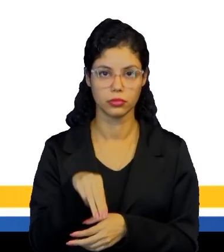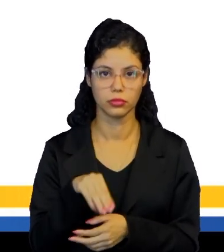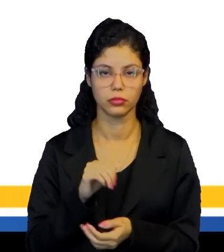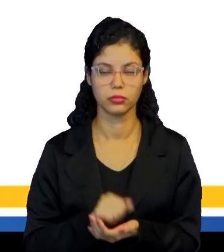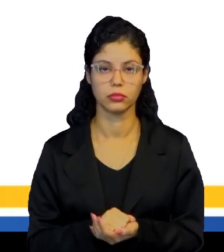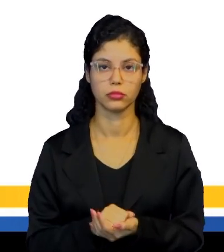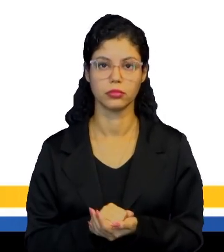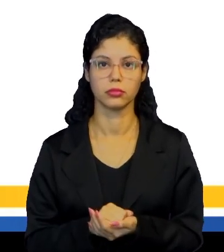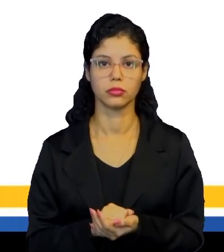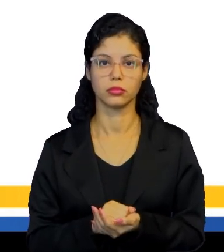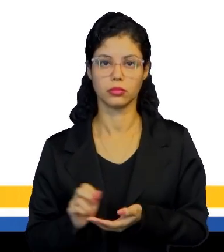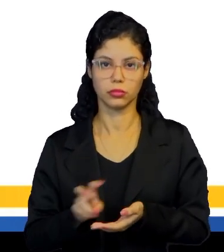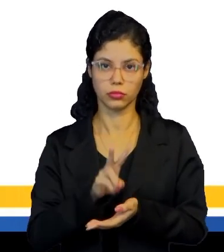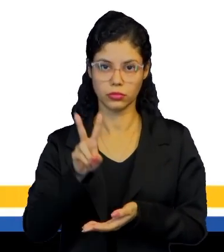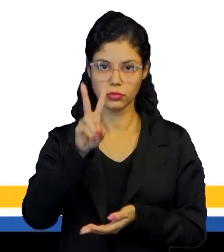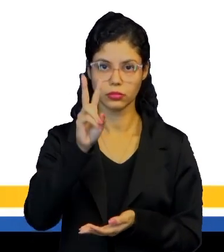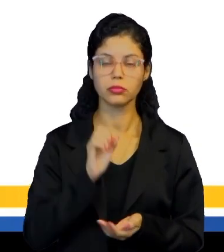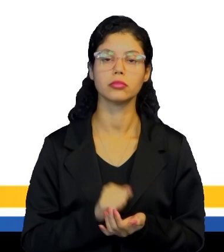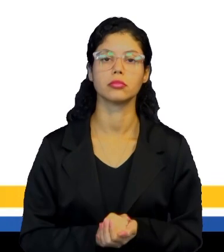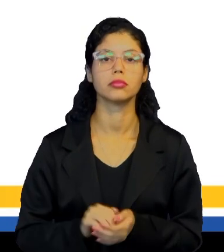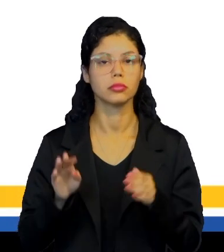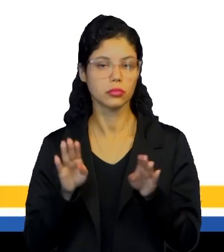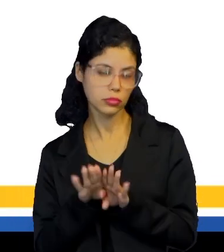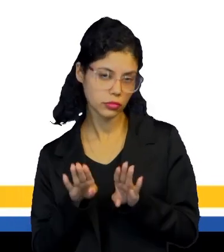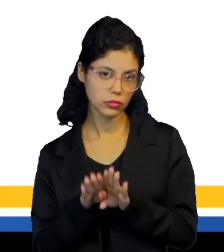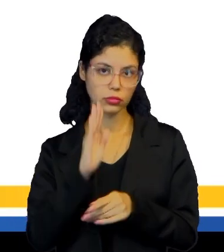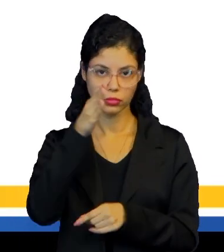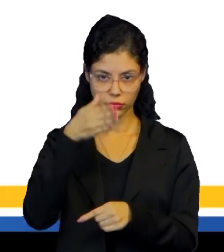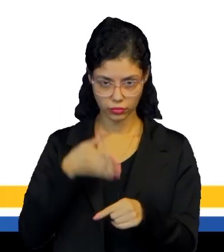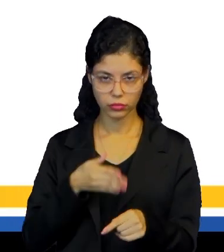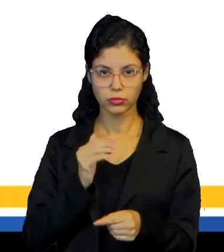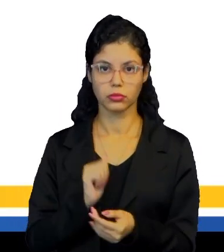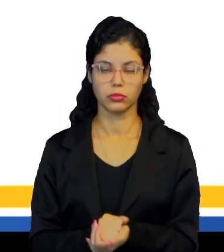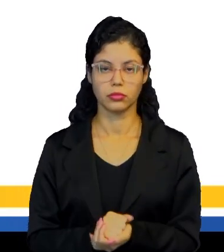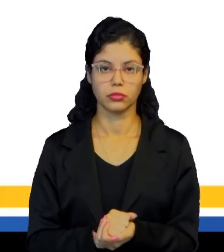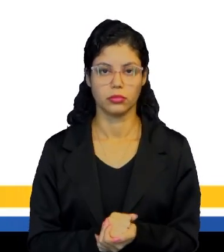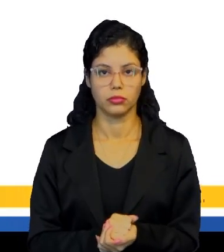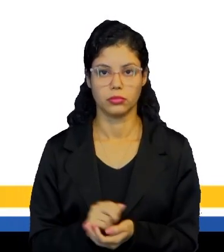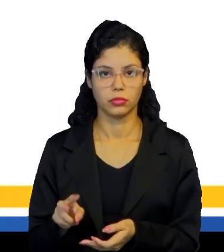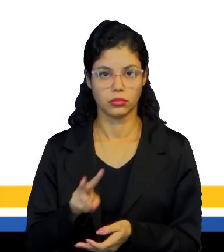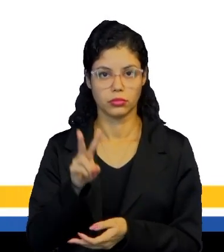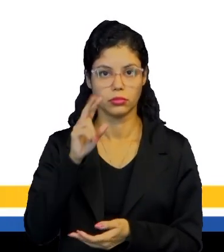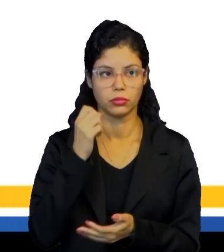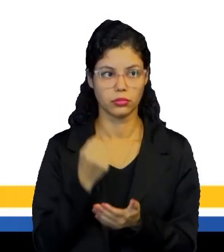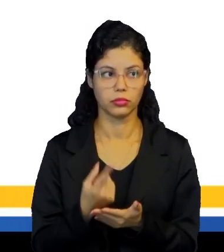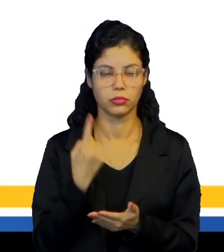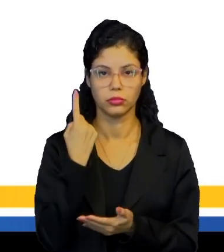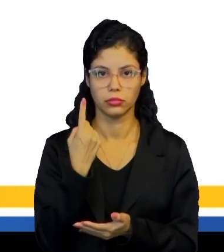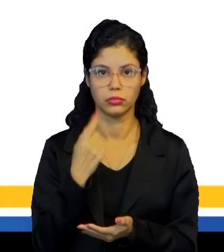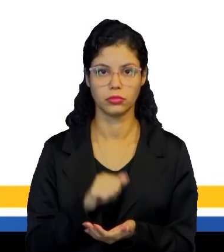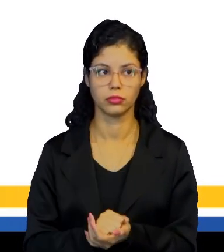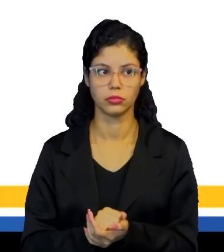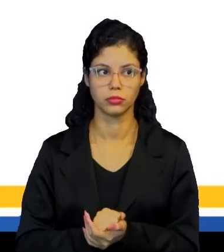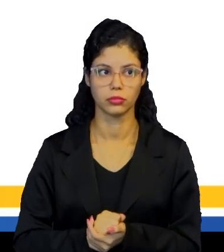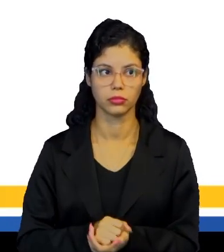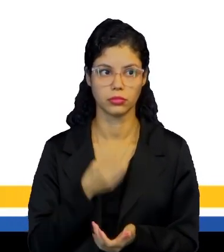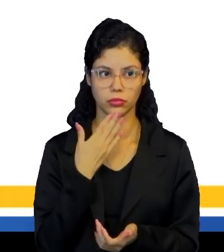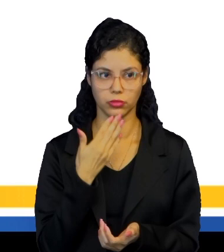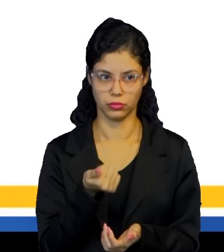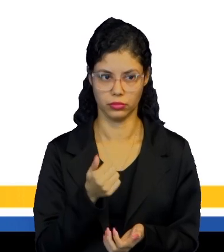quilo um valor pago será também a metade do valor pago de 1kg